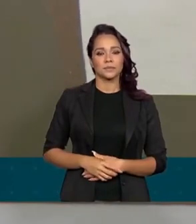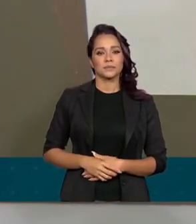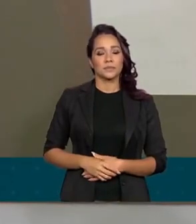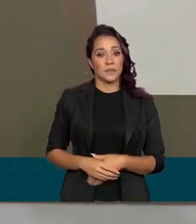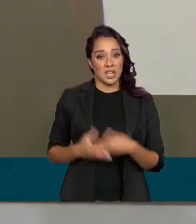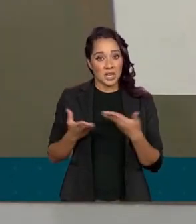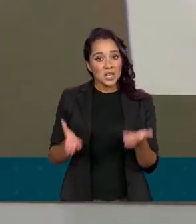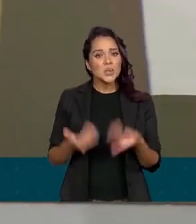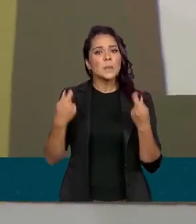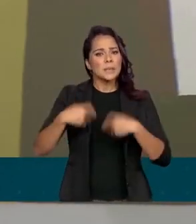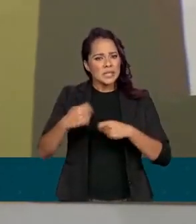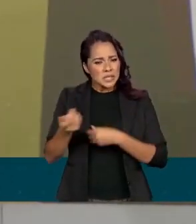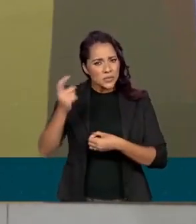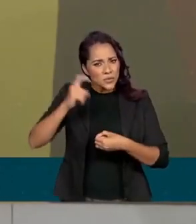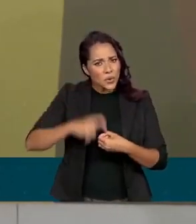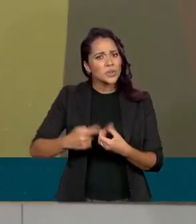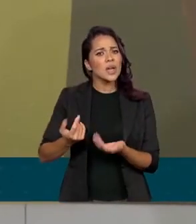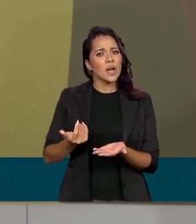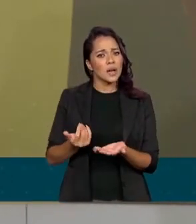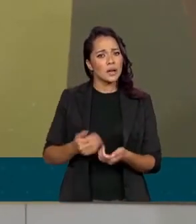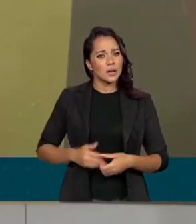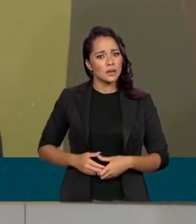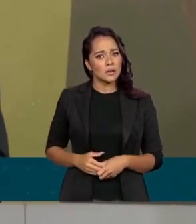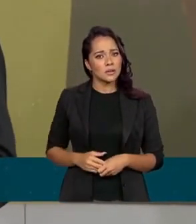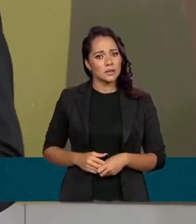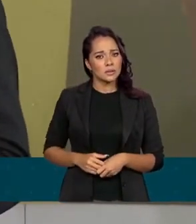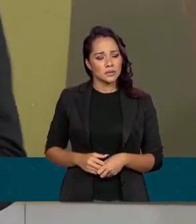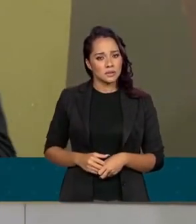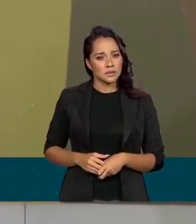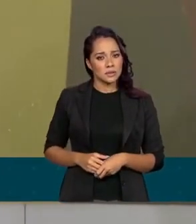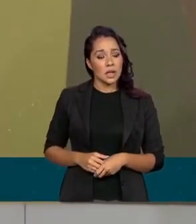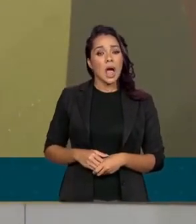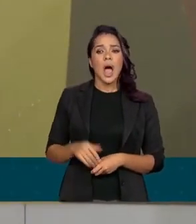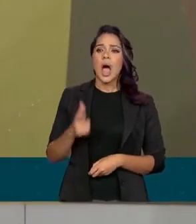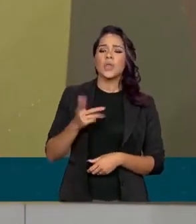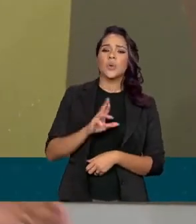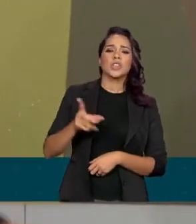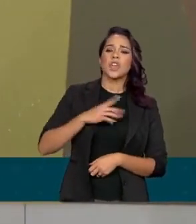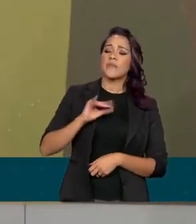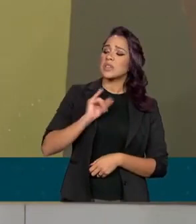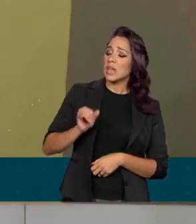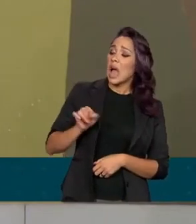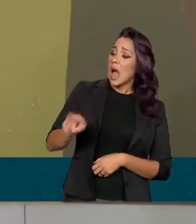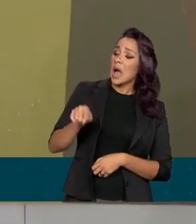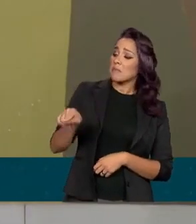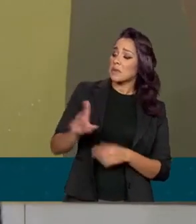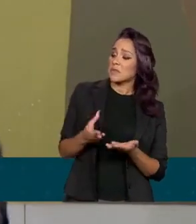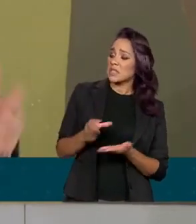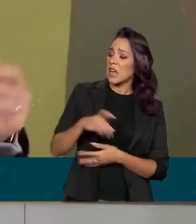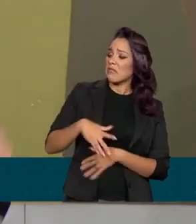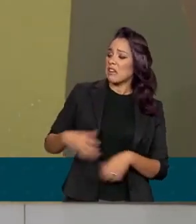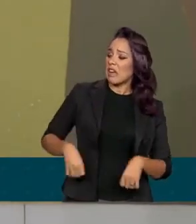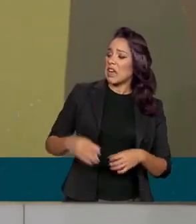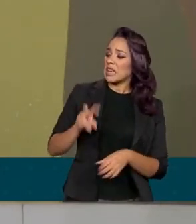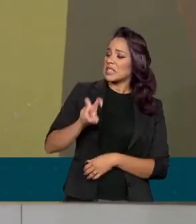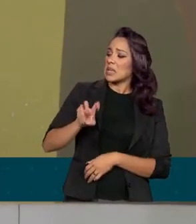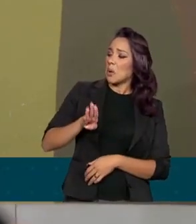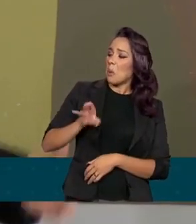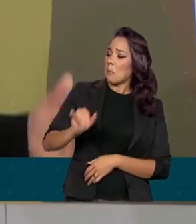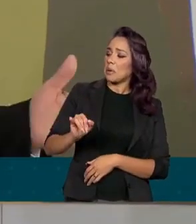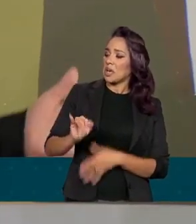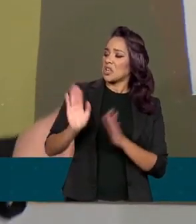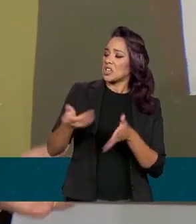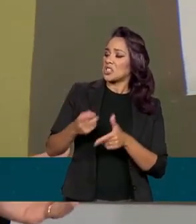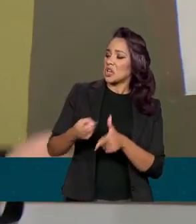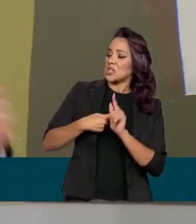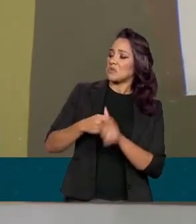E isso precisa voltar a acontecer. Não adianta me dizer, mas o FIES estava custando 5 bilhões, já tinha